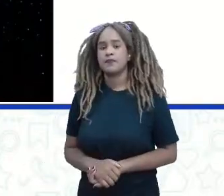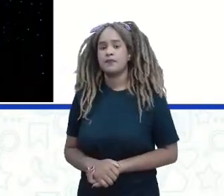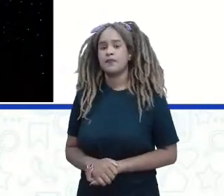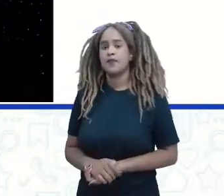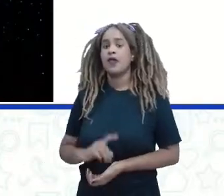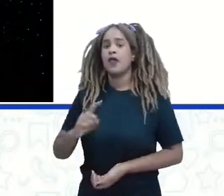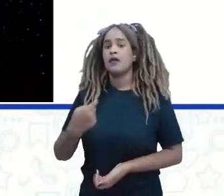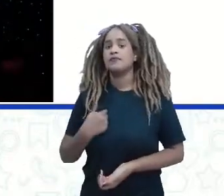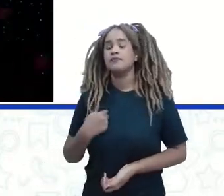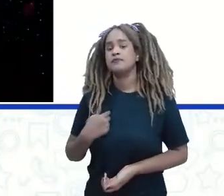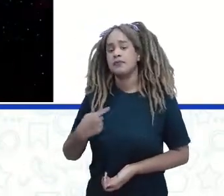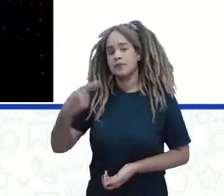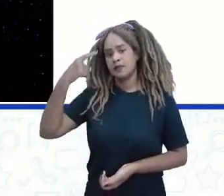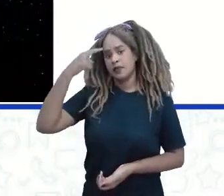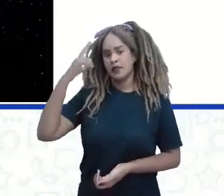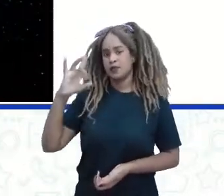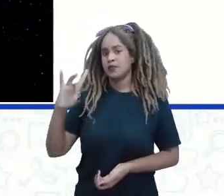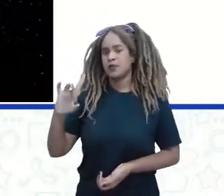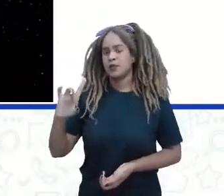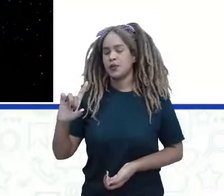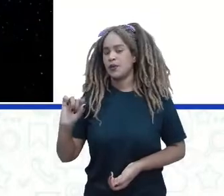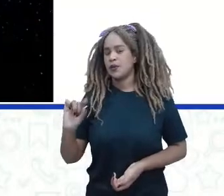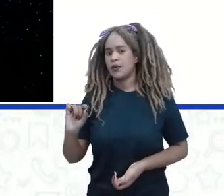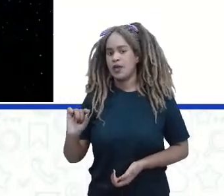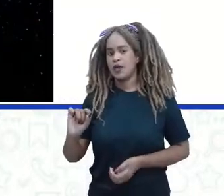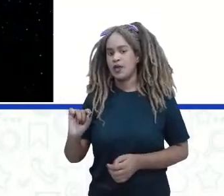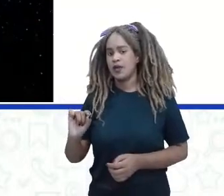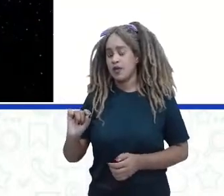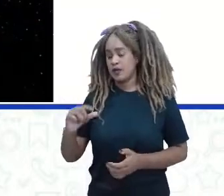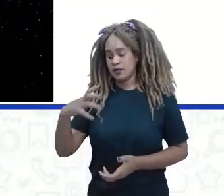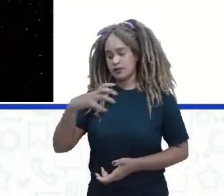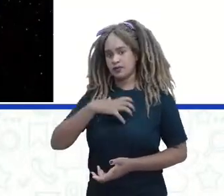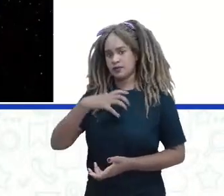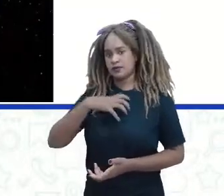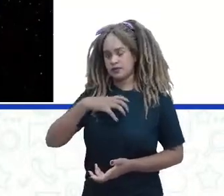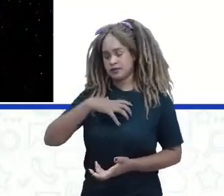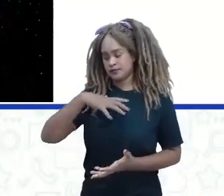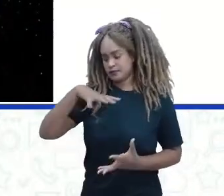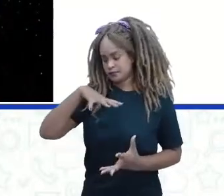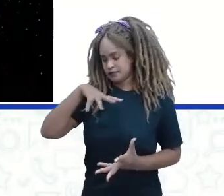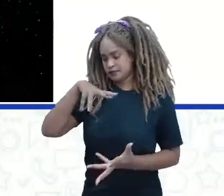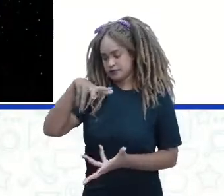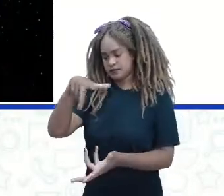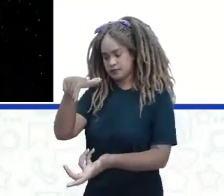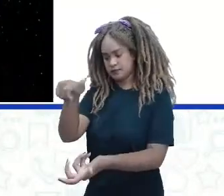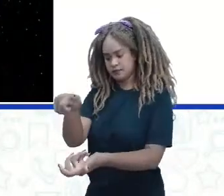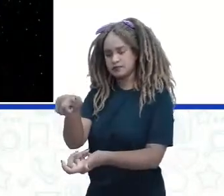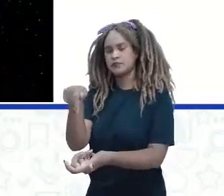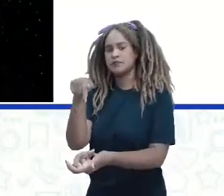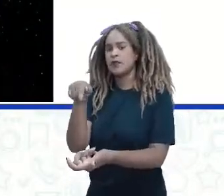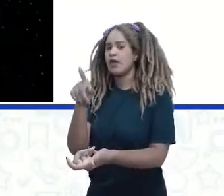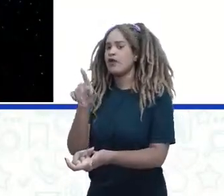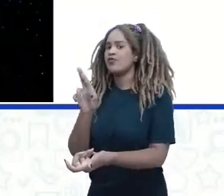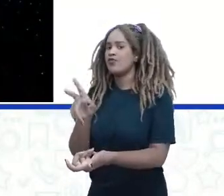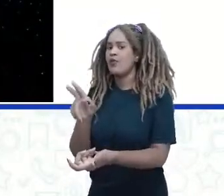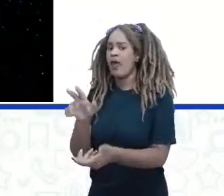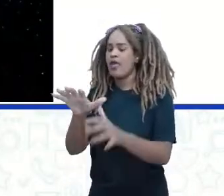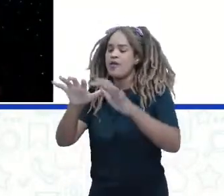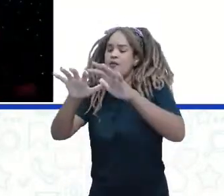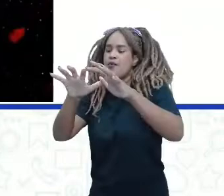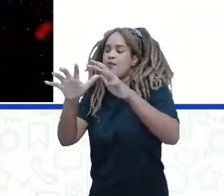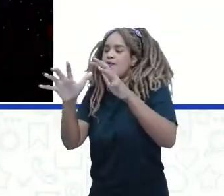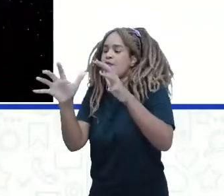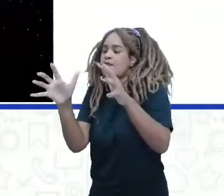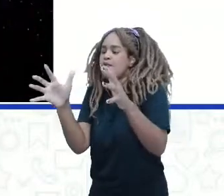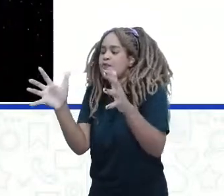pensa só na questão, mas a gente tem que lembrar, né, que o formato da Terra, né, que a gente vai ter que ver que não é tão circular como a gente